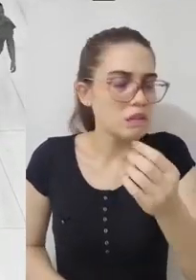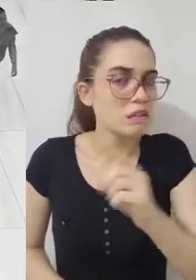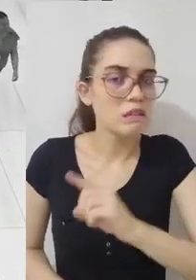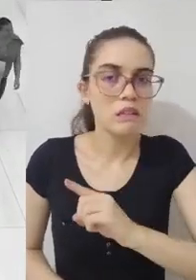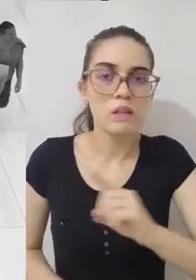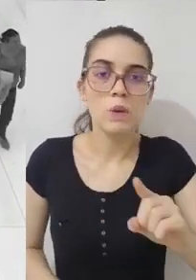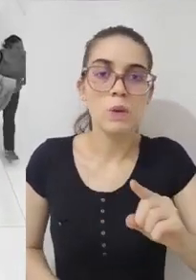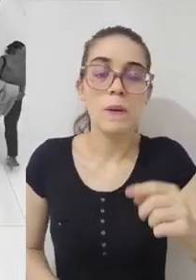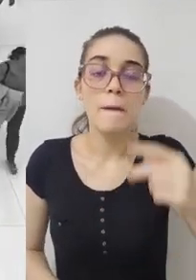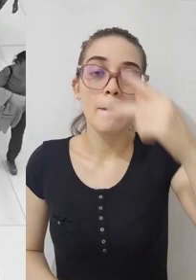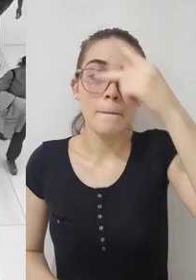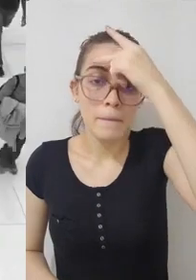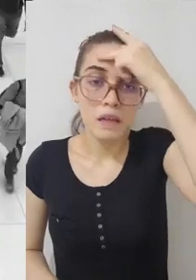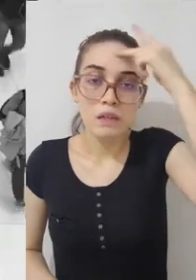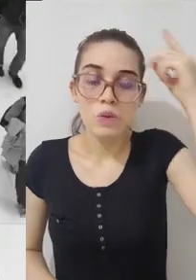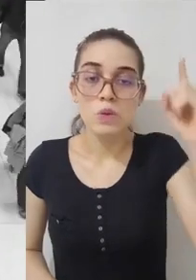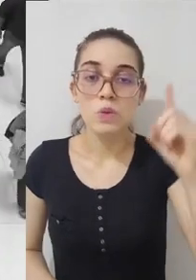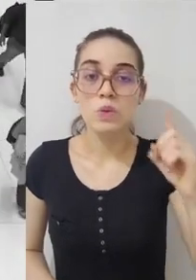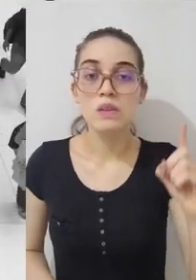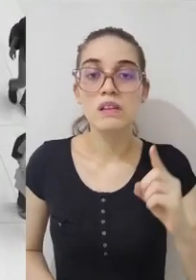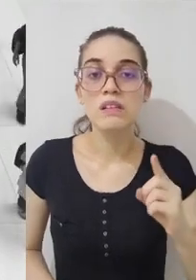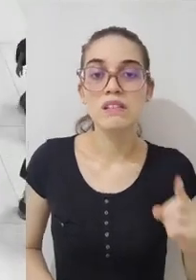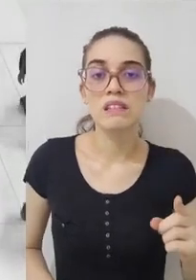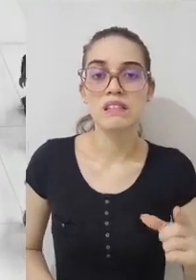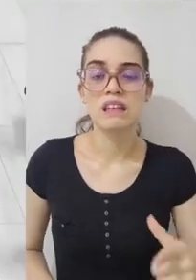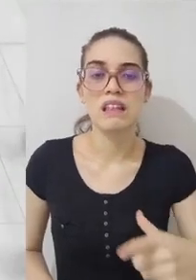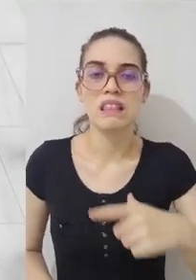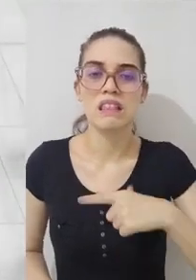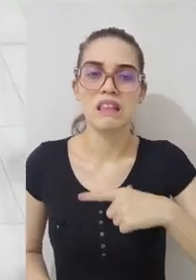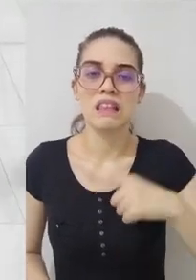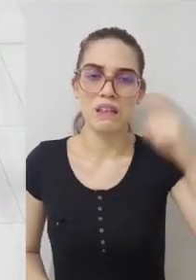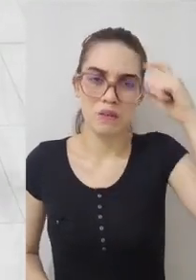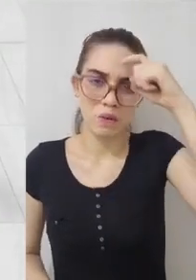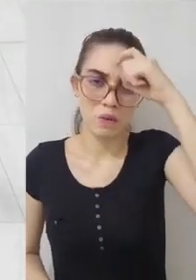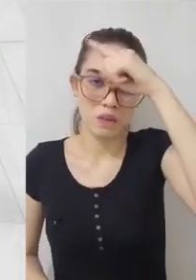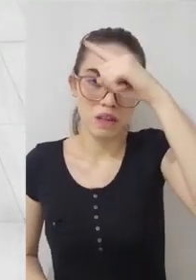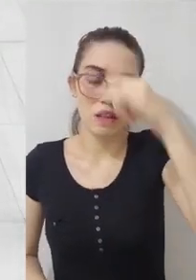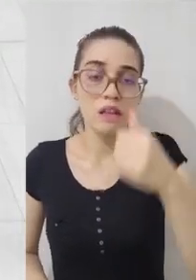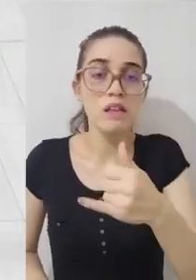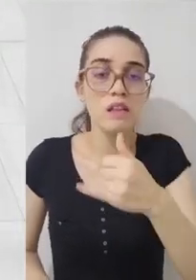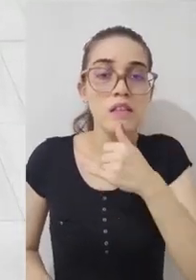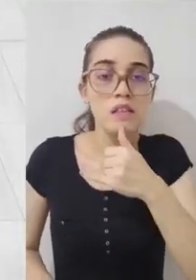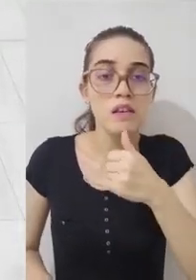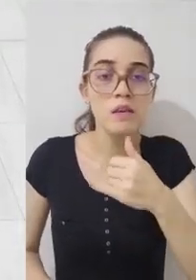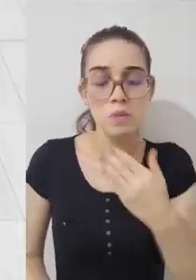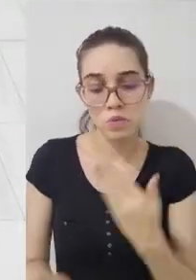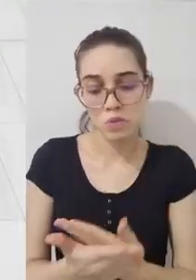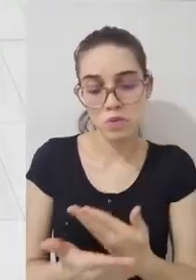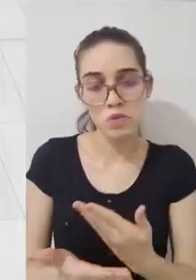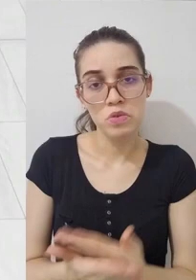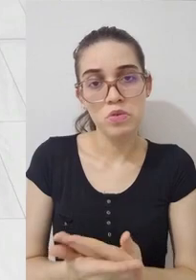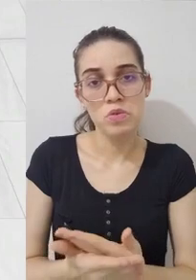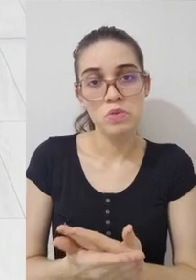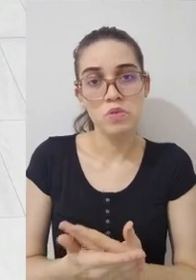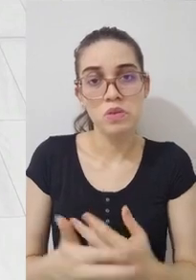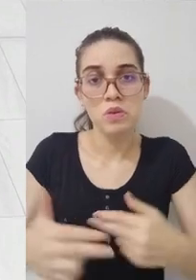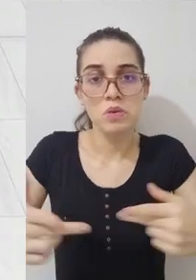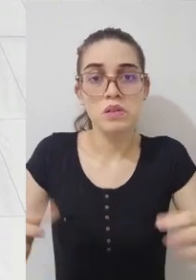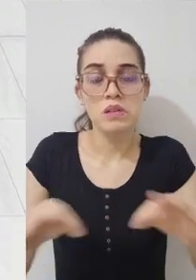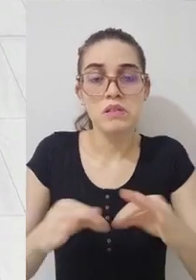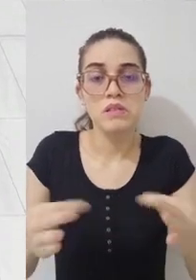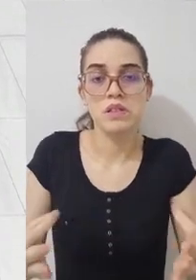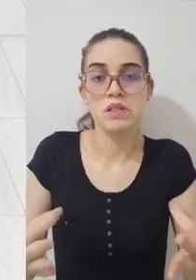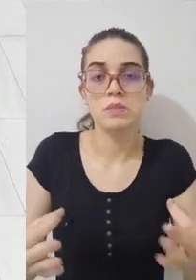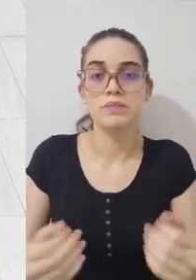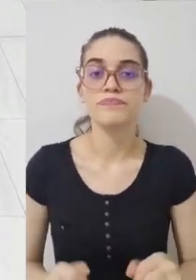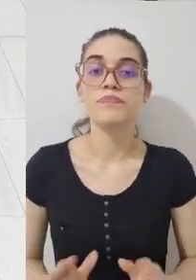não notamos as barreiras de acessibilidade que nos cercam. O ato de ir à escola pode ser um grande desafio para pessoas com deficiência. Segundo dados do